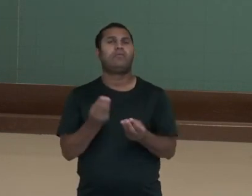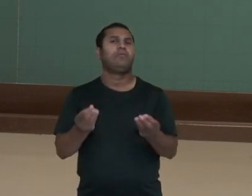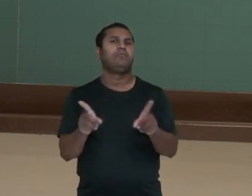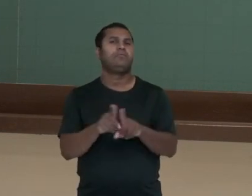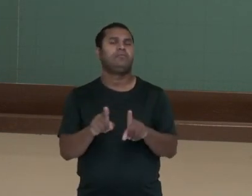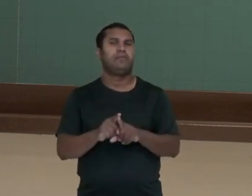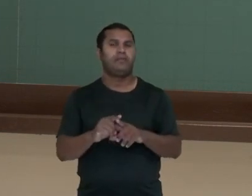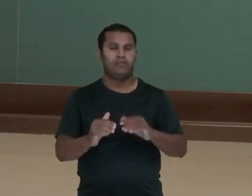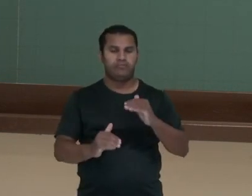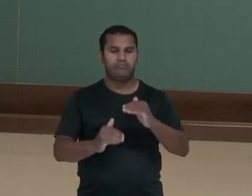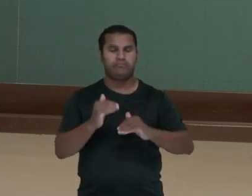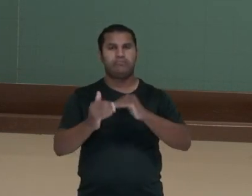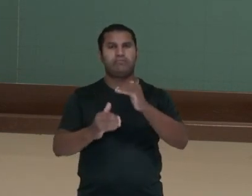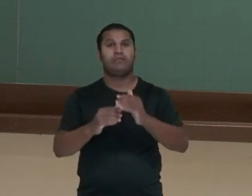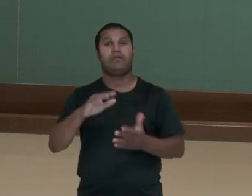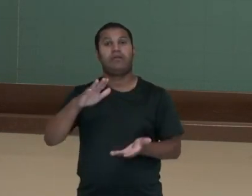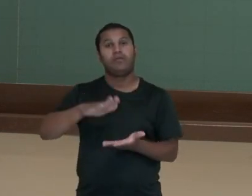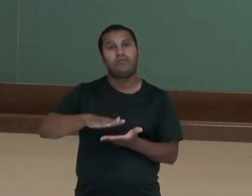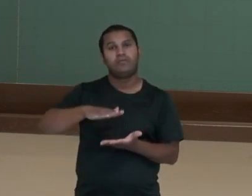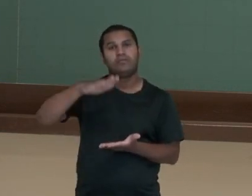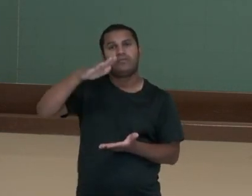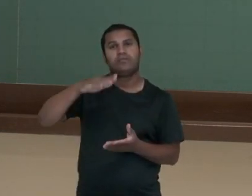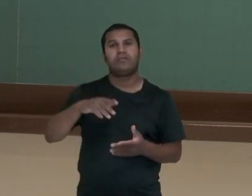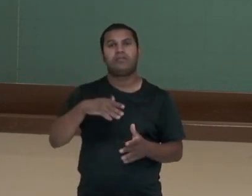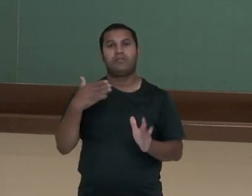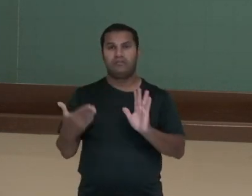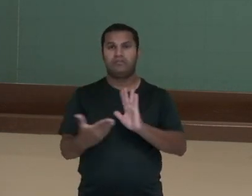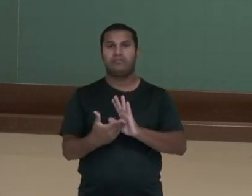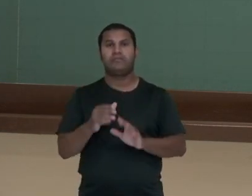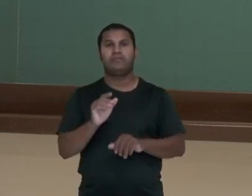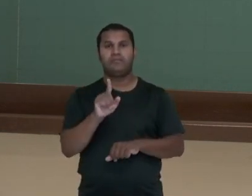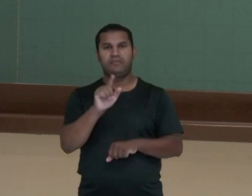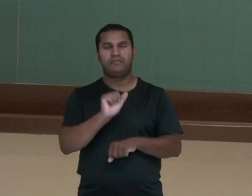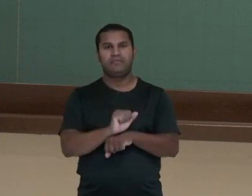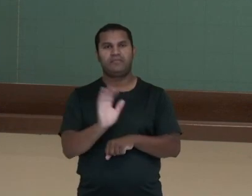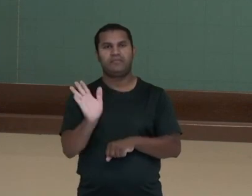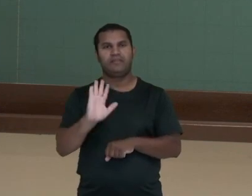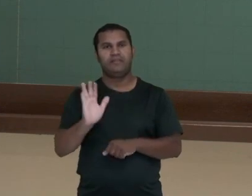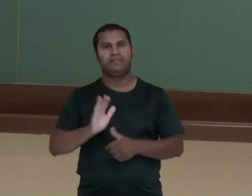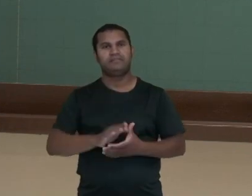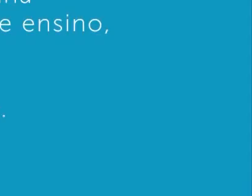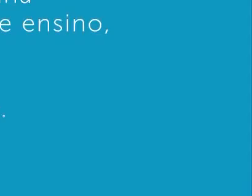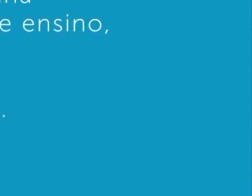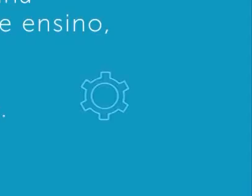homeostase, reprodução. Eu espero que vocês tenham gostado dessa aula. Até breve!